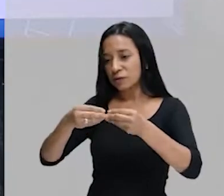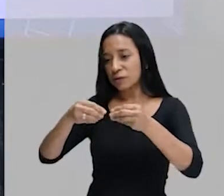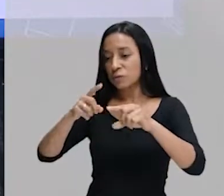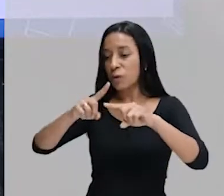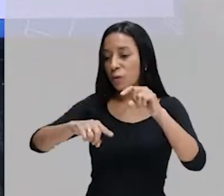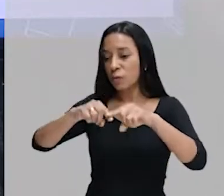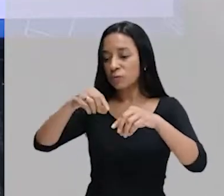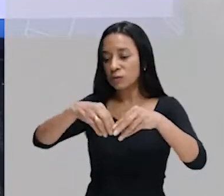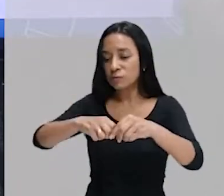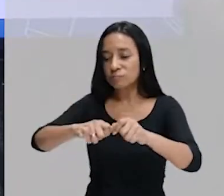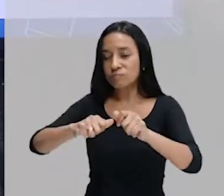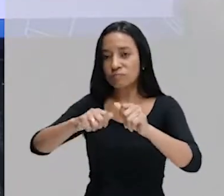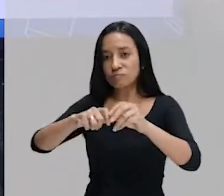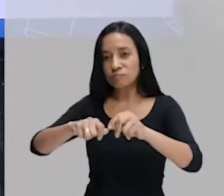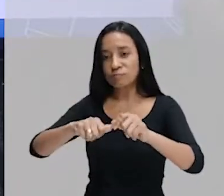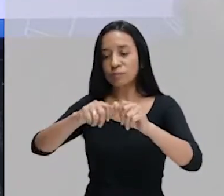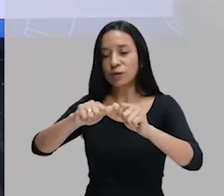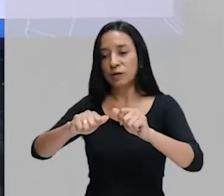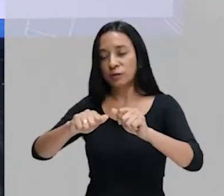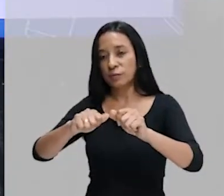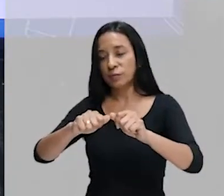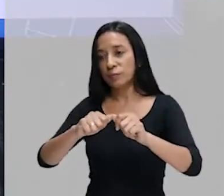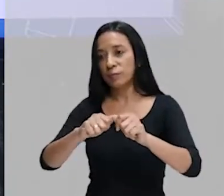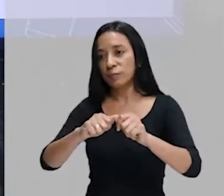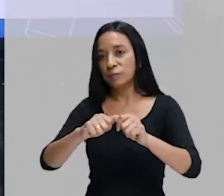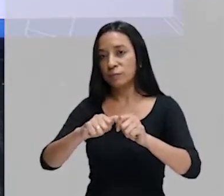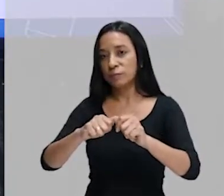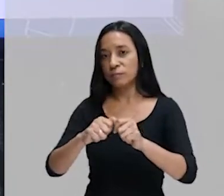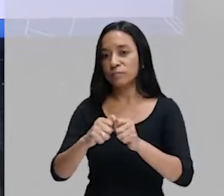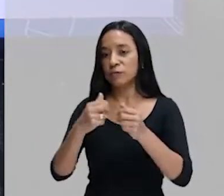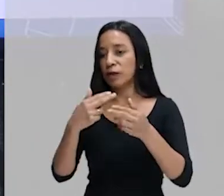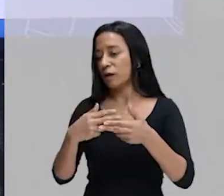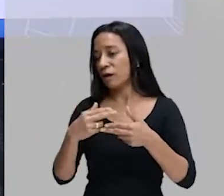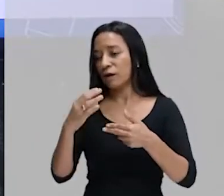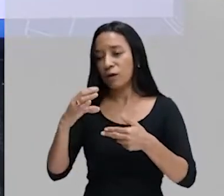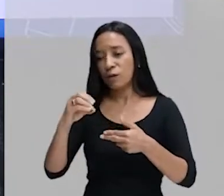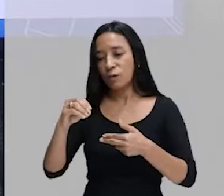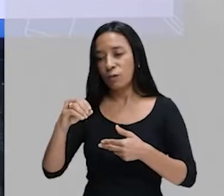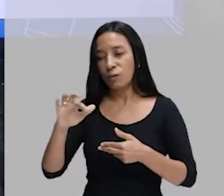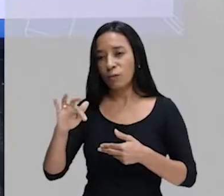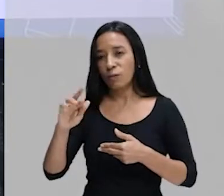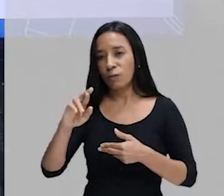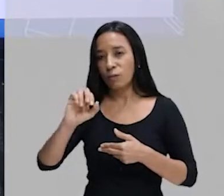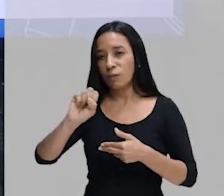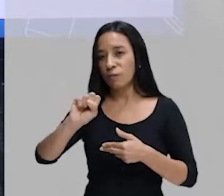né? De barro, de cerâmica. São cofres, são